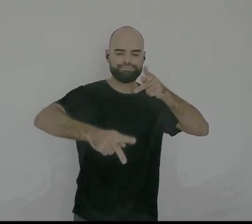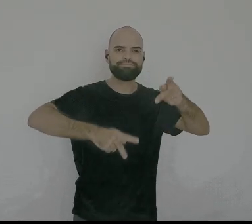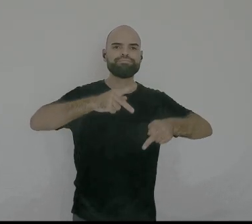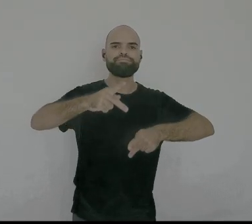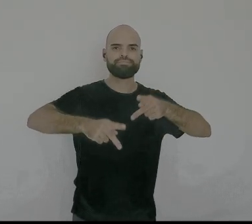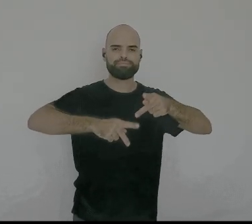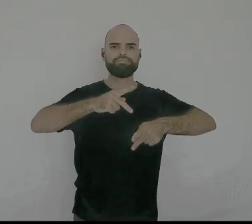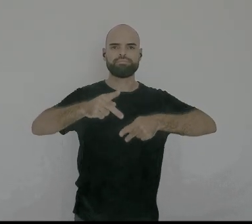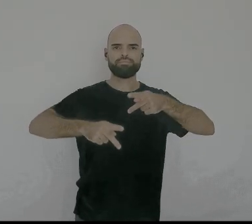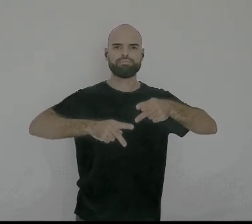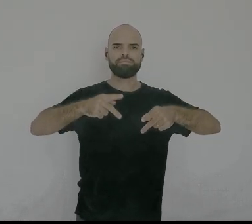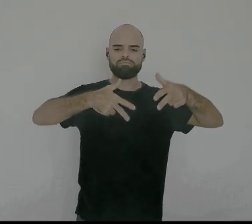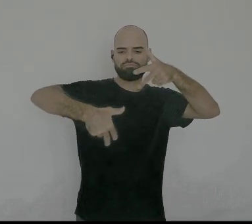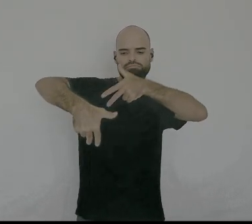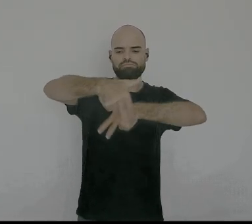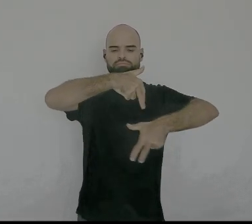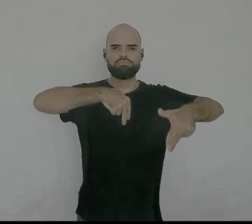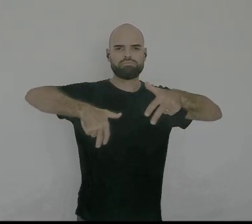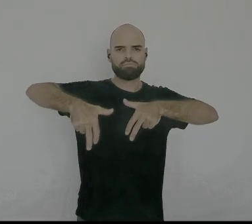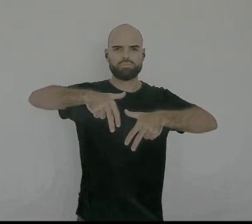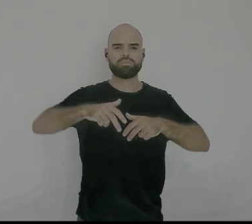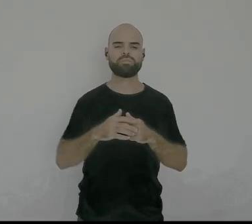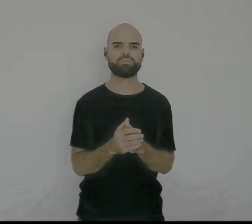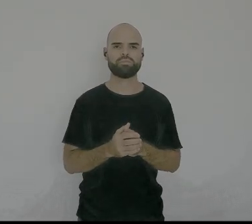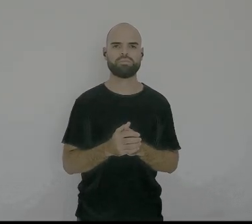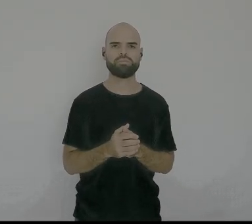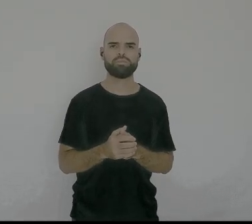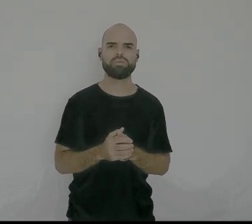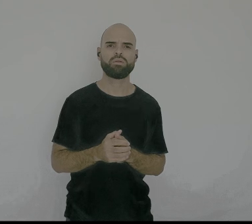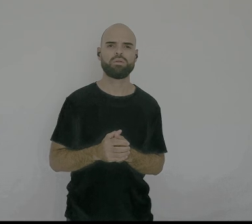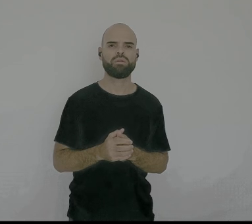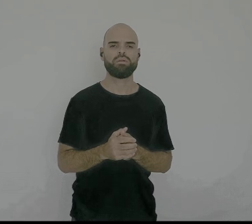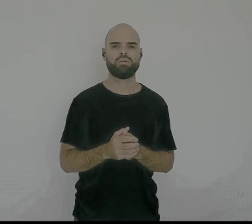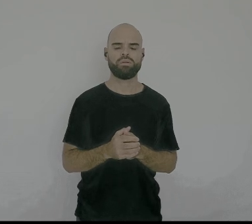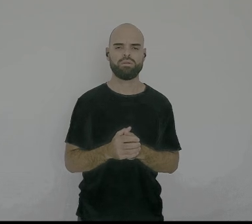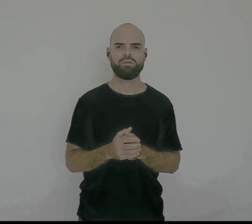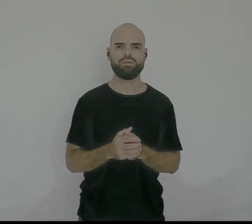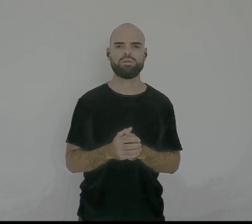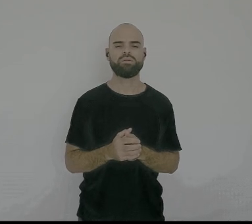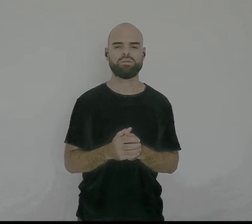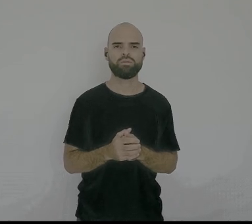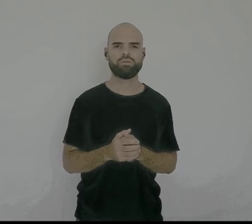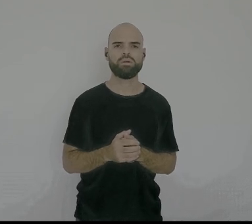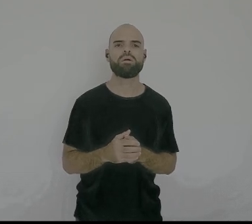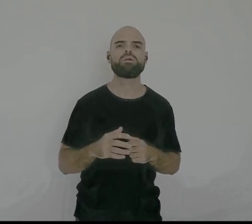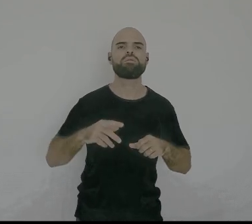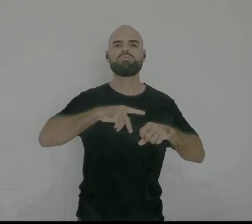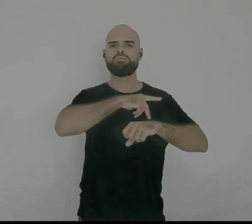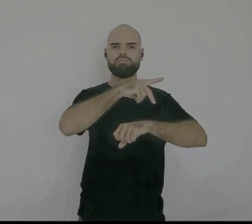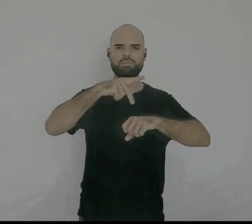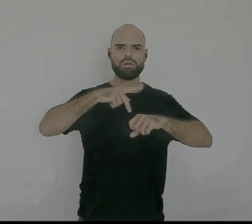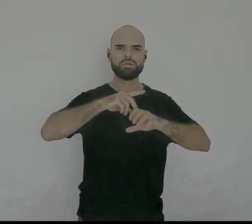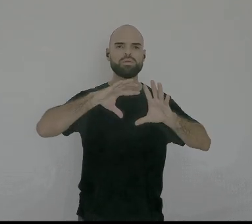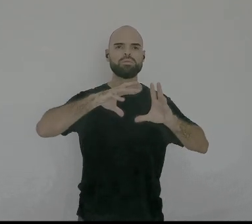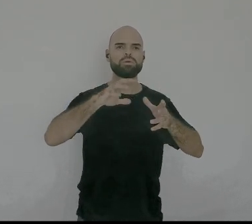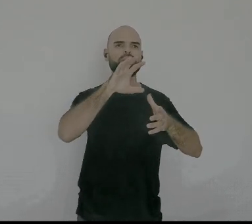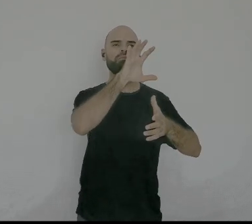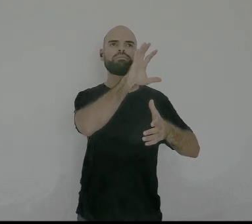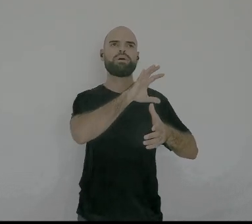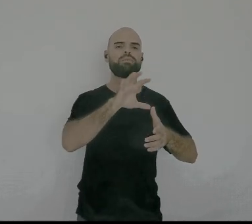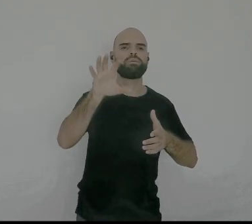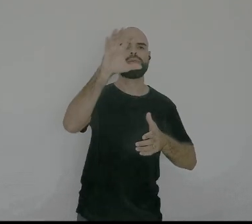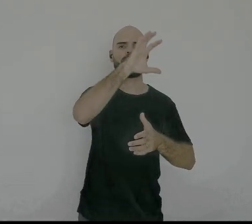o primeiro elemento é a população. Isso decorre de uma visão de sistemas